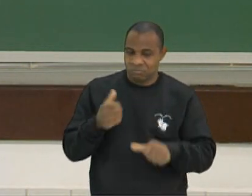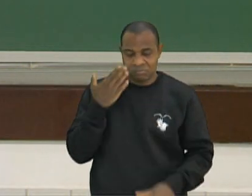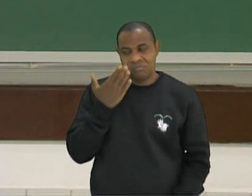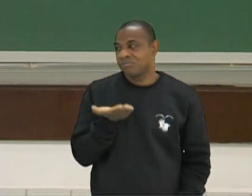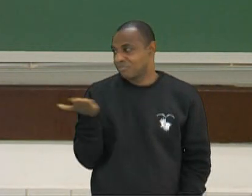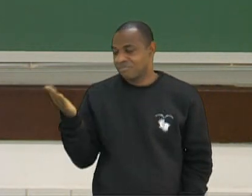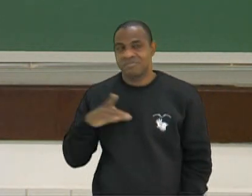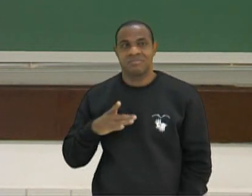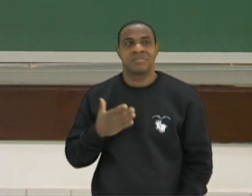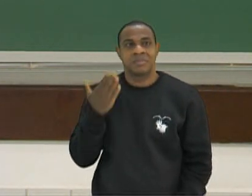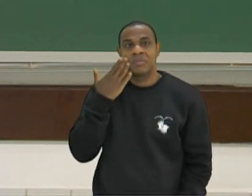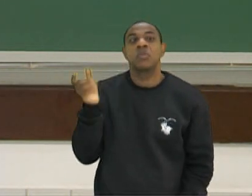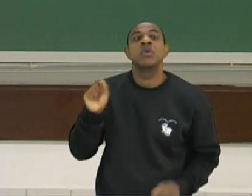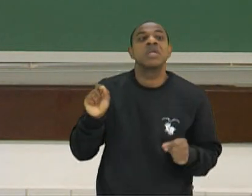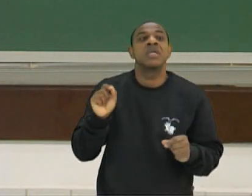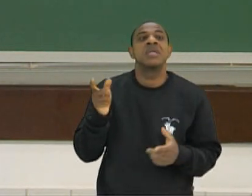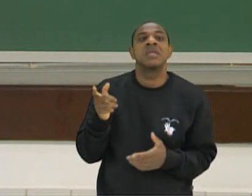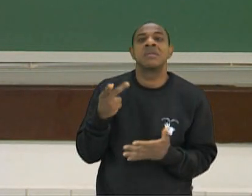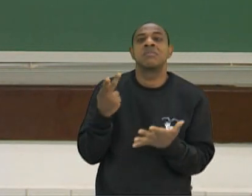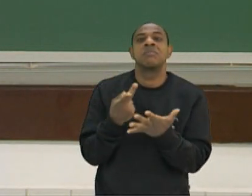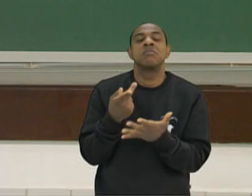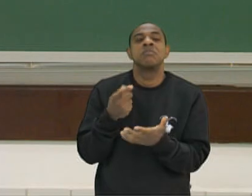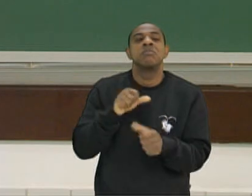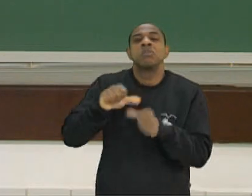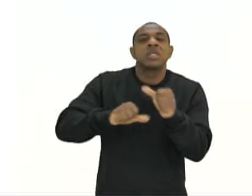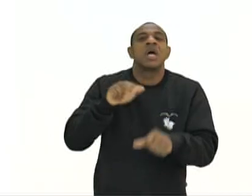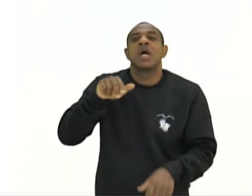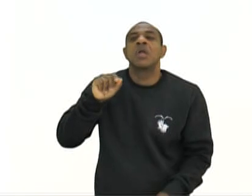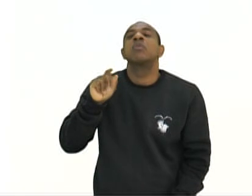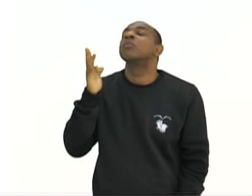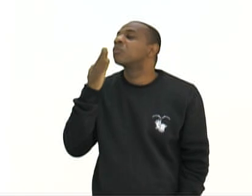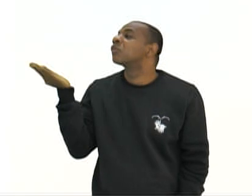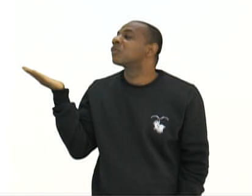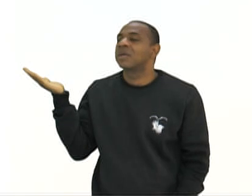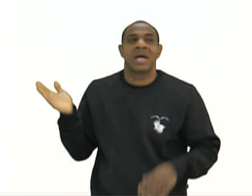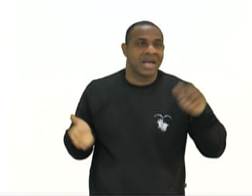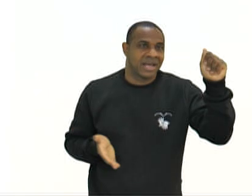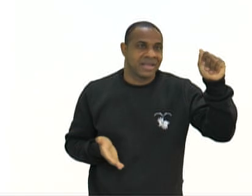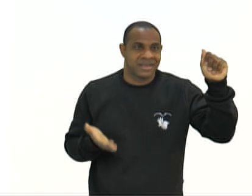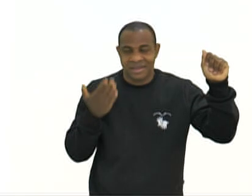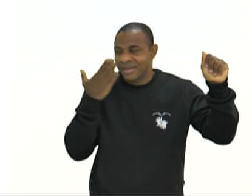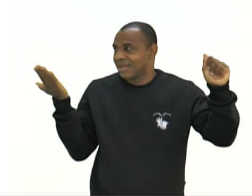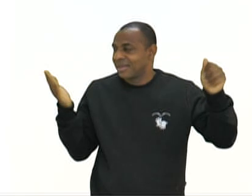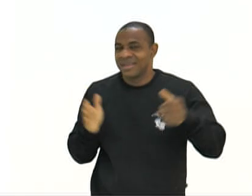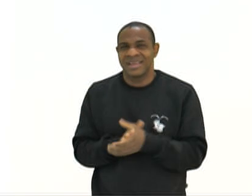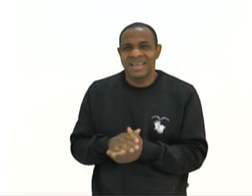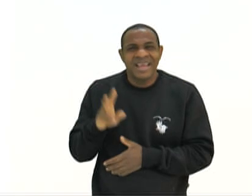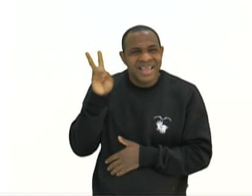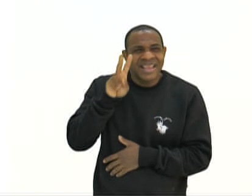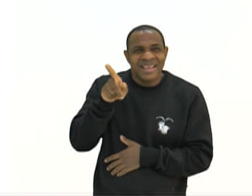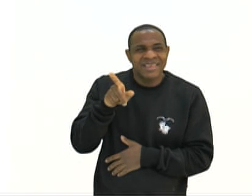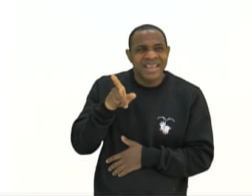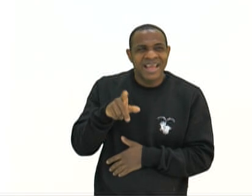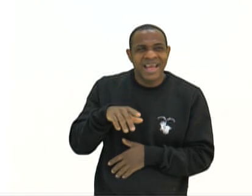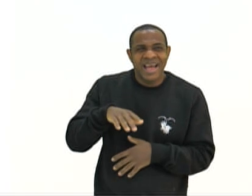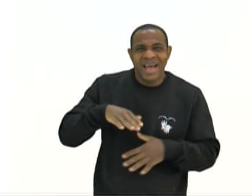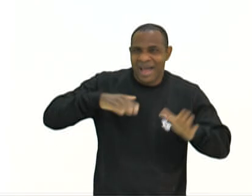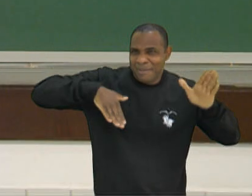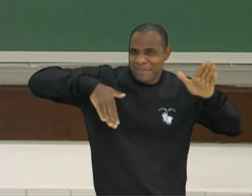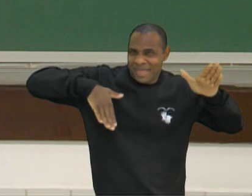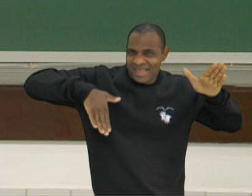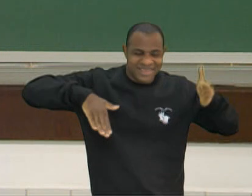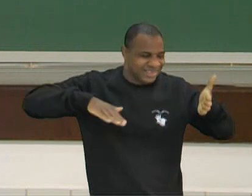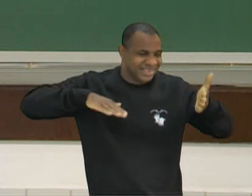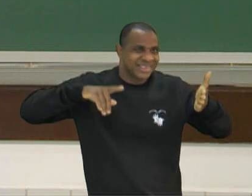o que não vai mudar vai ser a frequência. E eu quero frisar com vocês também a ideia da praia, da faixa litorânea. Quando a gente